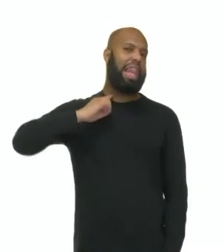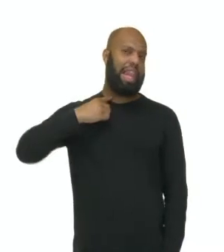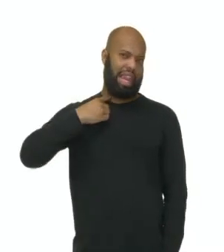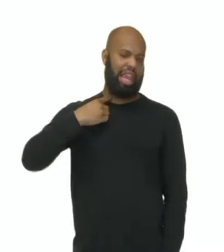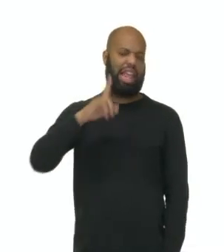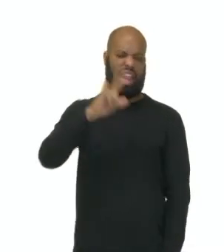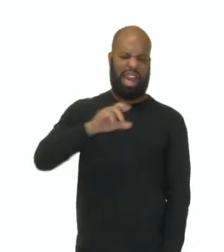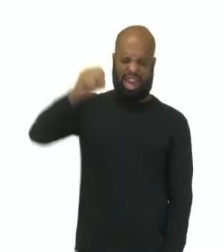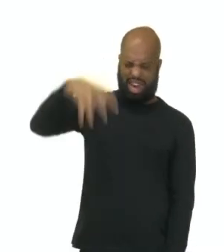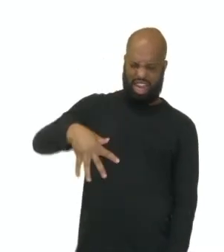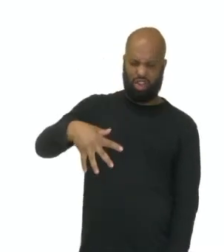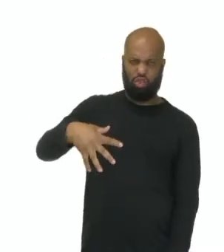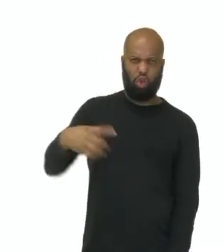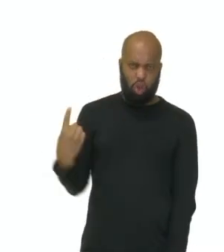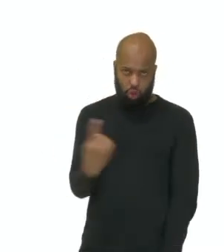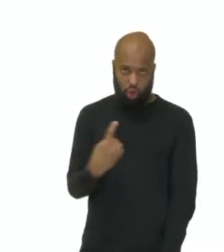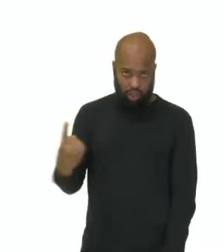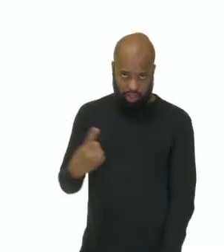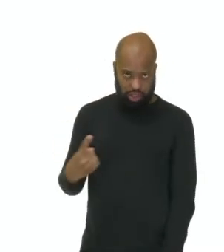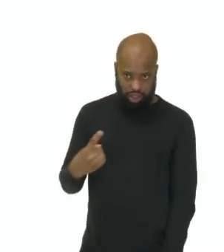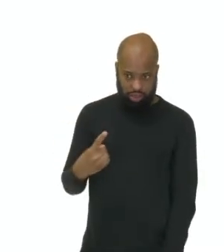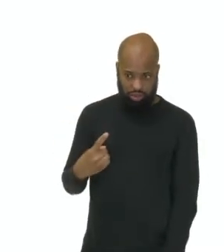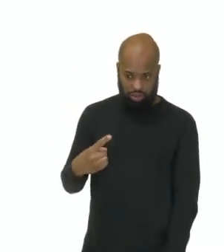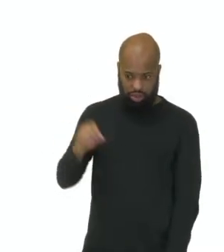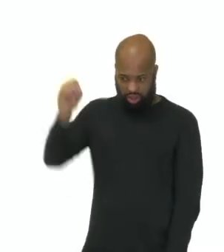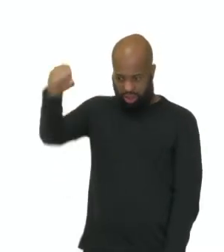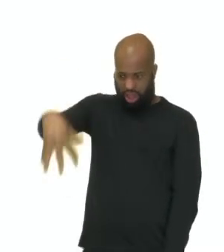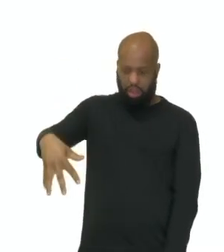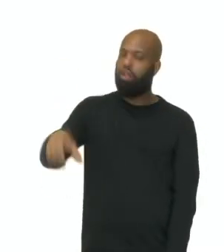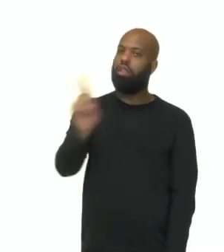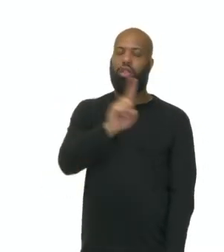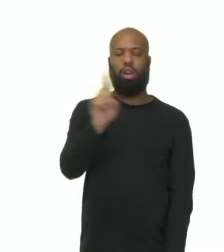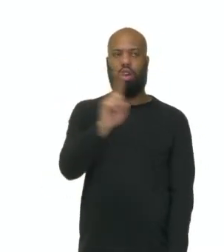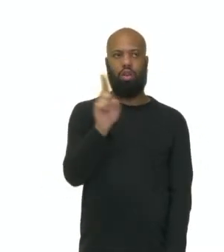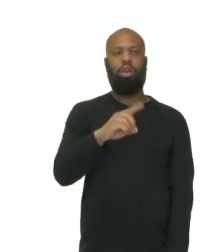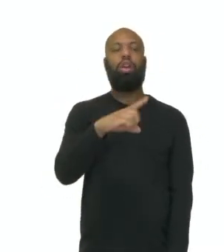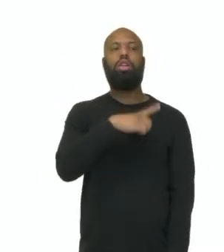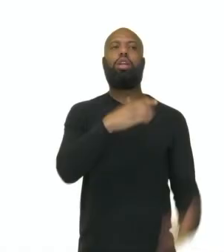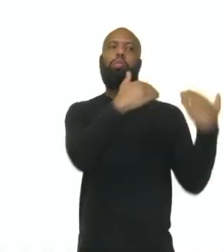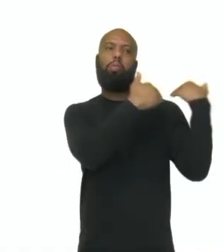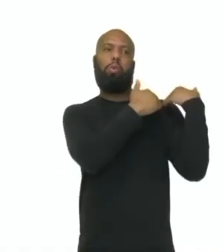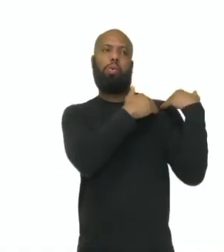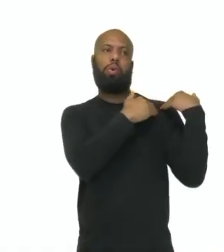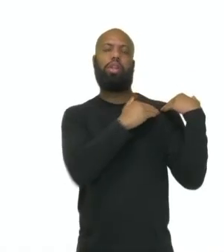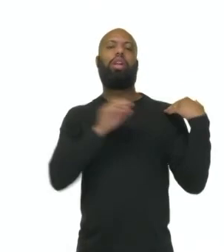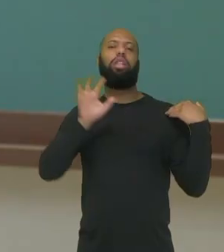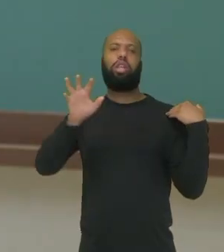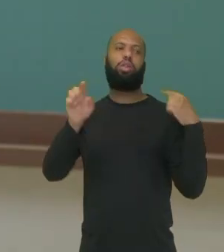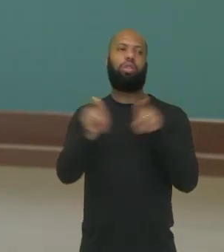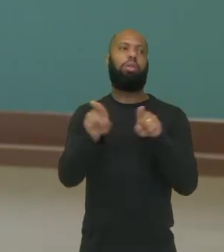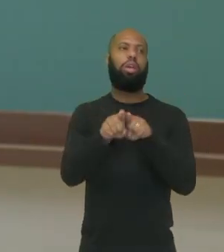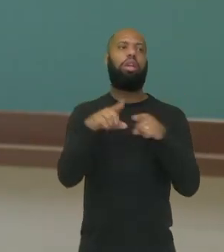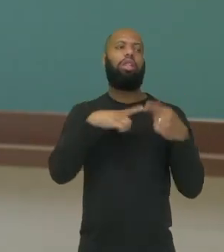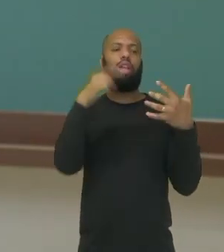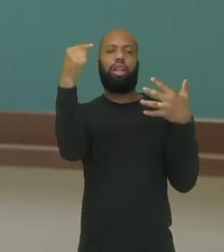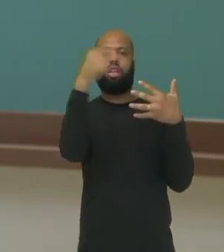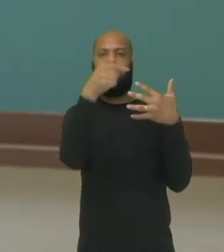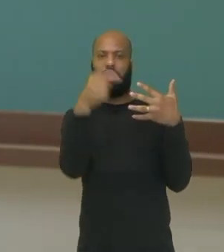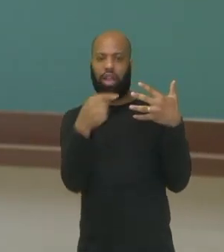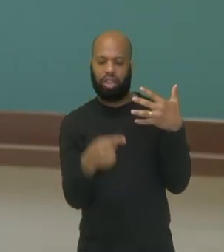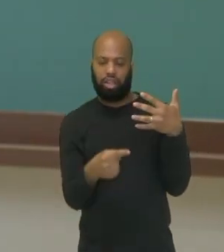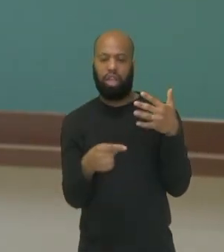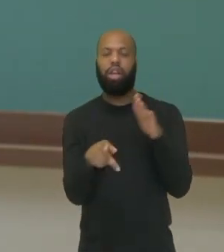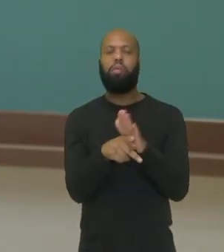sozinho? Não, né? Então, nós temos responsabilidade também sobre isso, né? Elementos físicos,